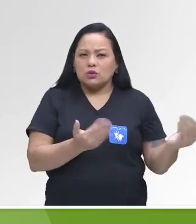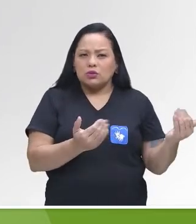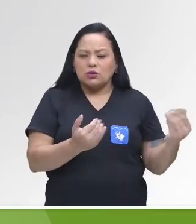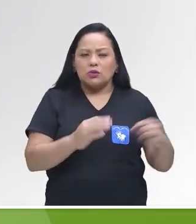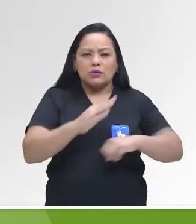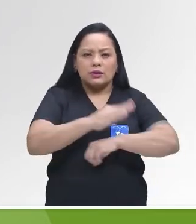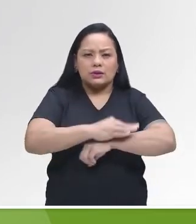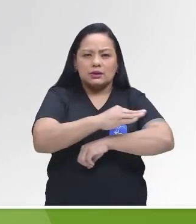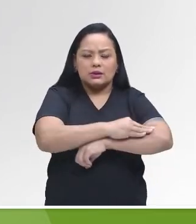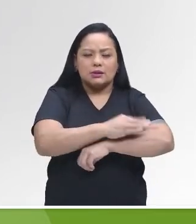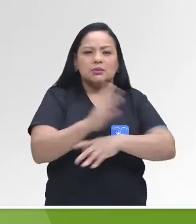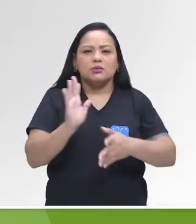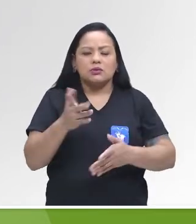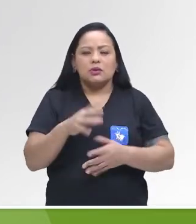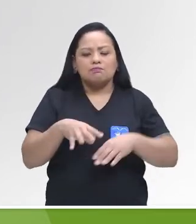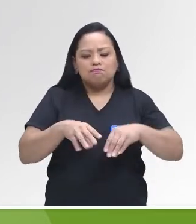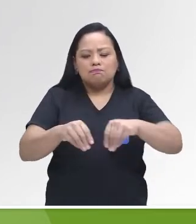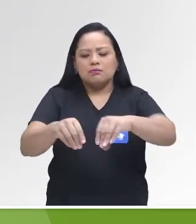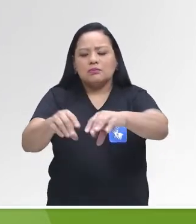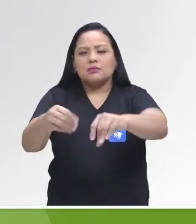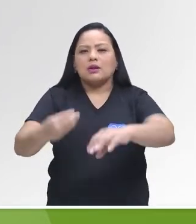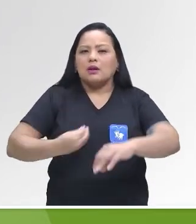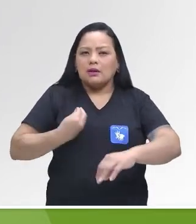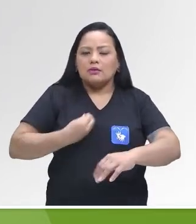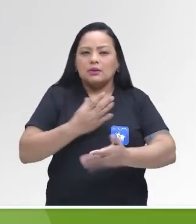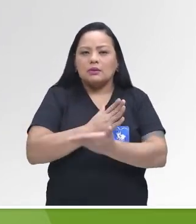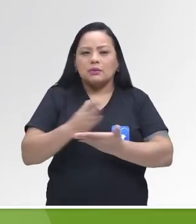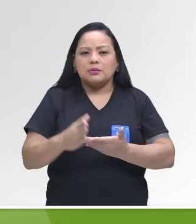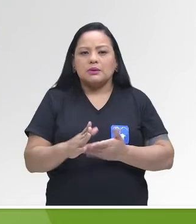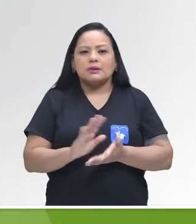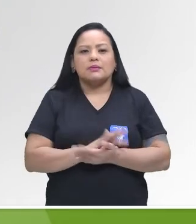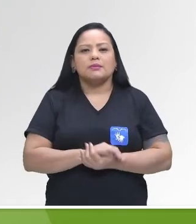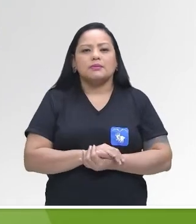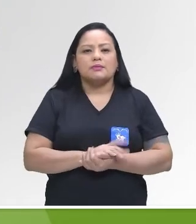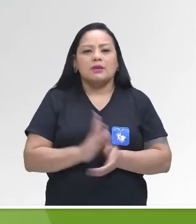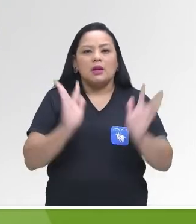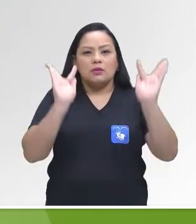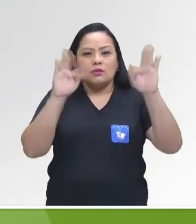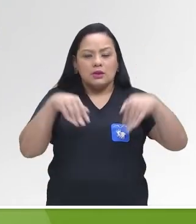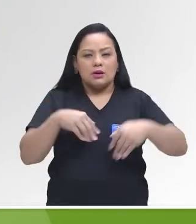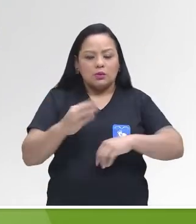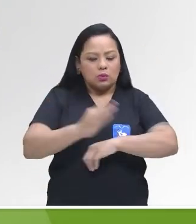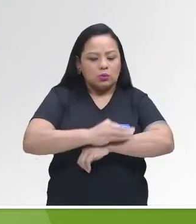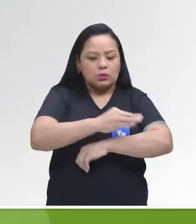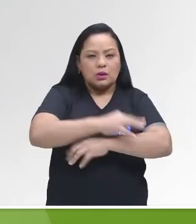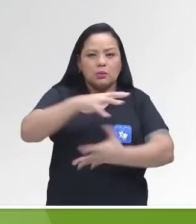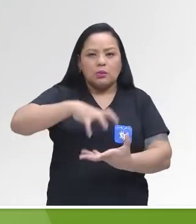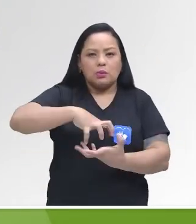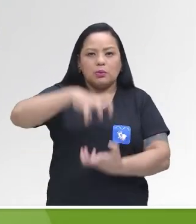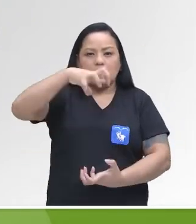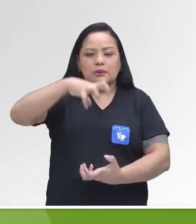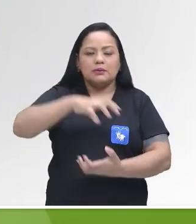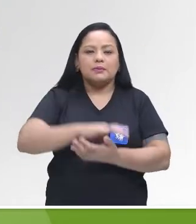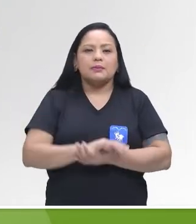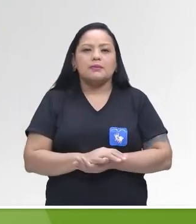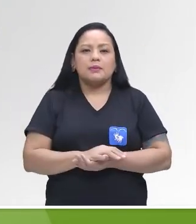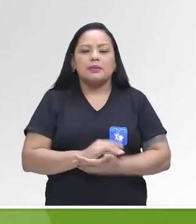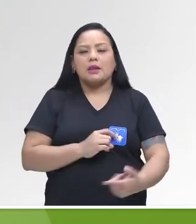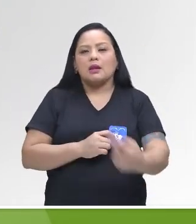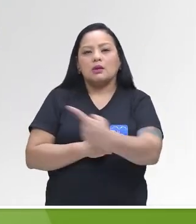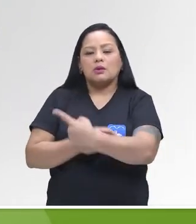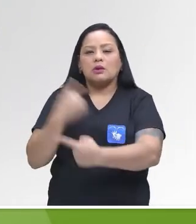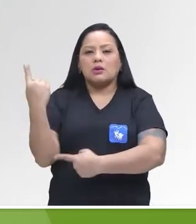para a Terra, tá? E finalmente um adulto, ok? Então aqui a gente